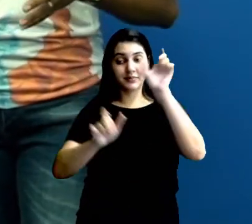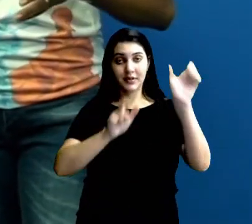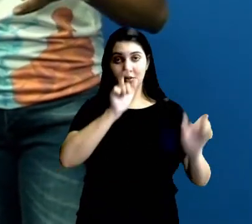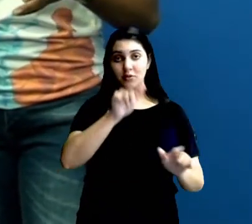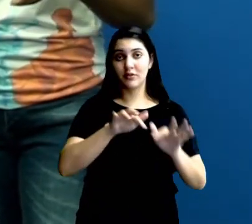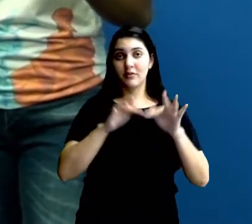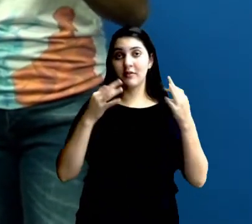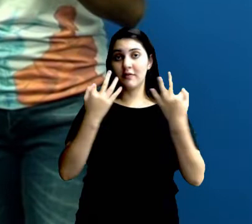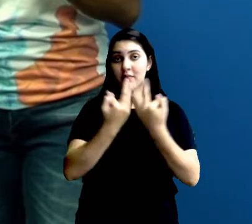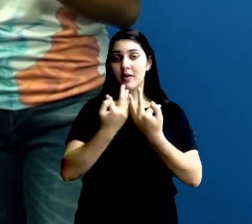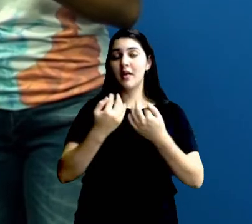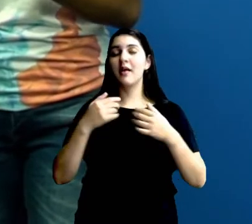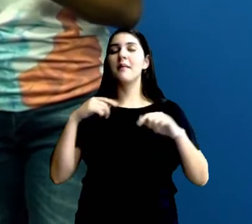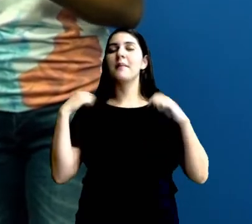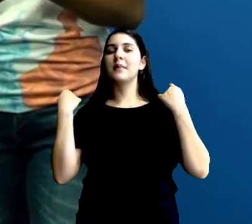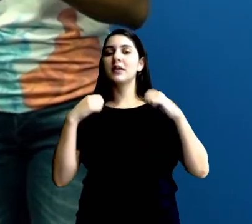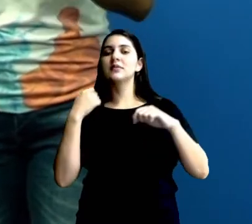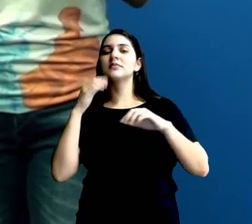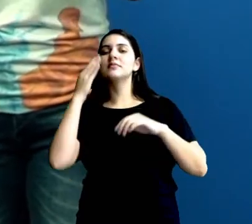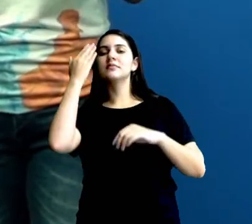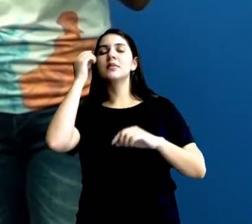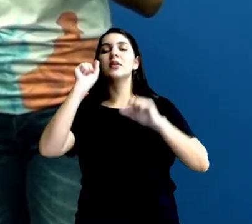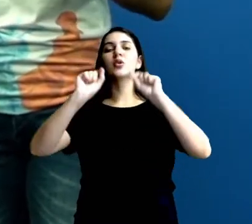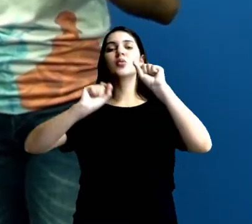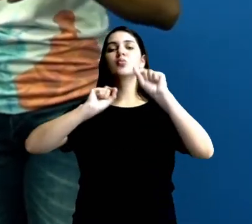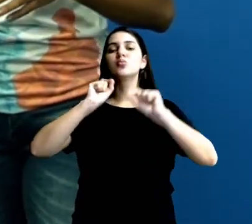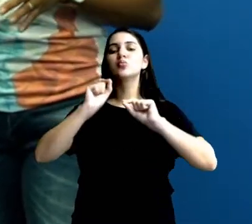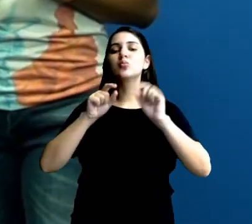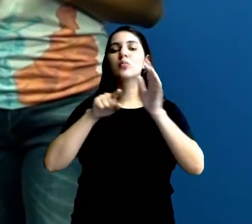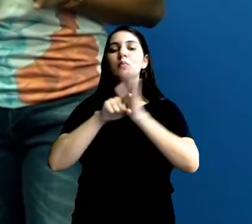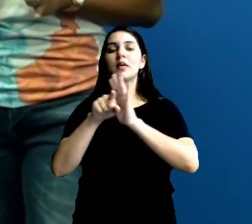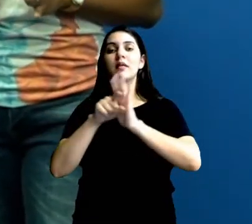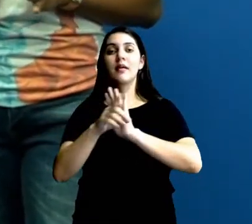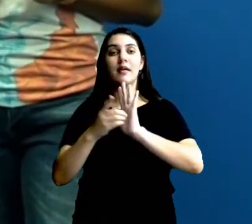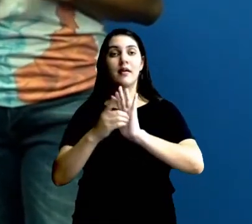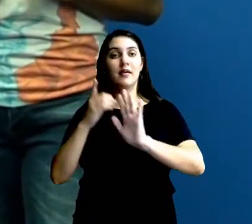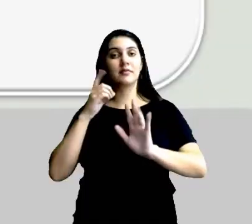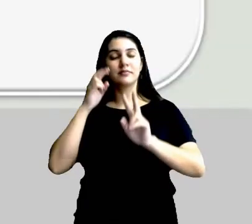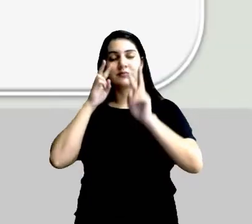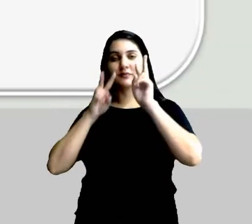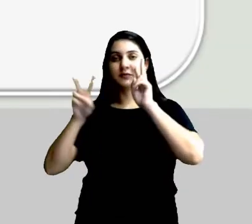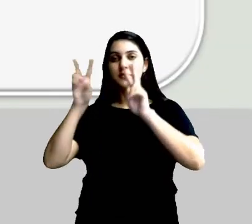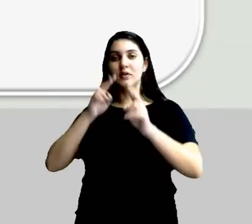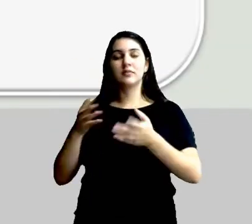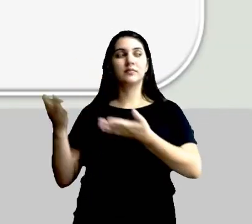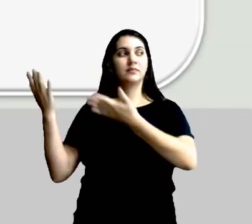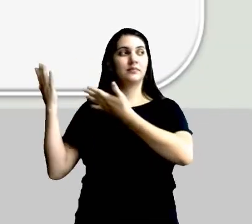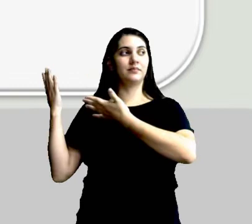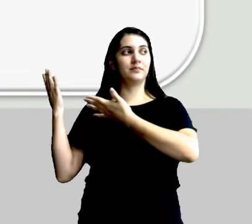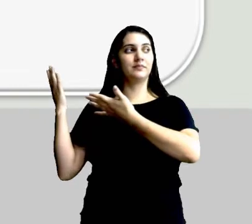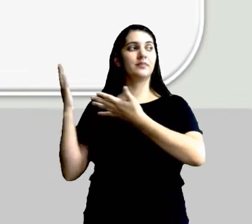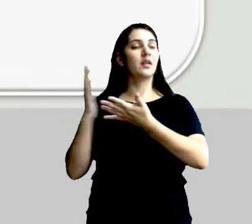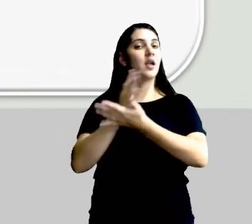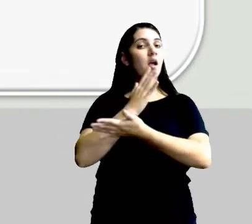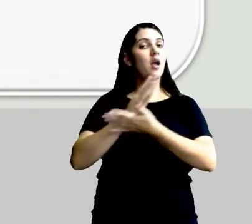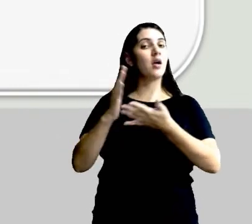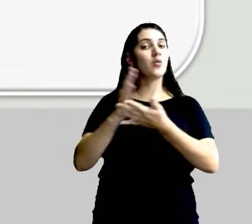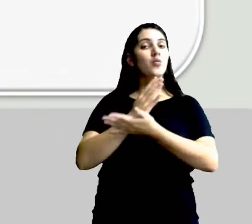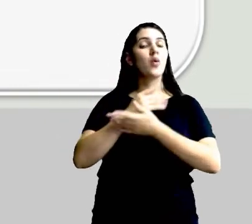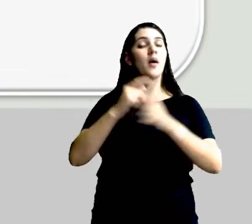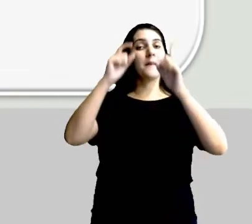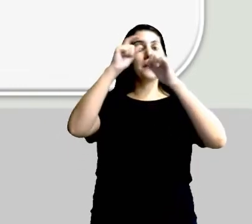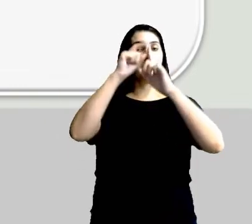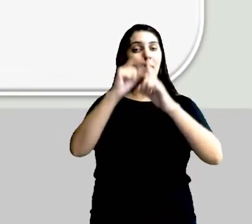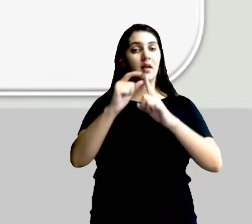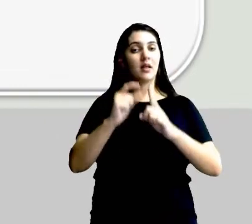eu preciso saber também como se pergunta. Mas antes, dá uma olhadinha porque a gente tem aqui algumas outras palavras